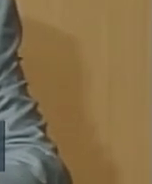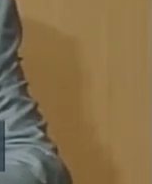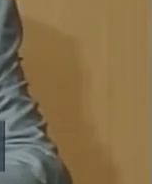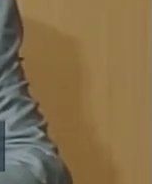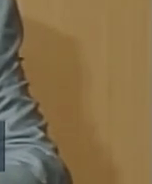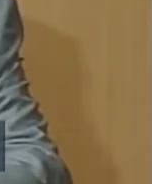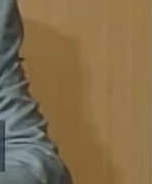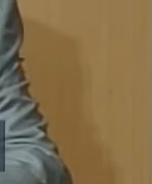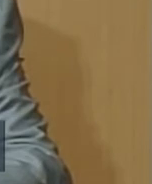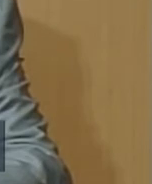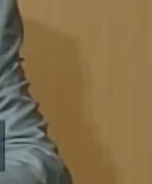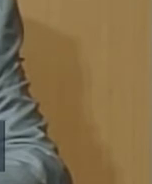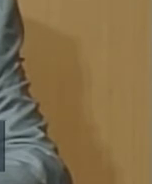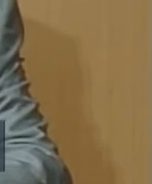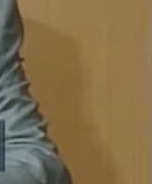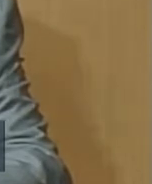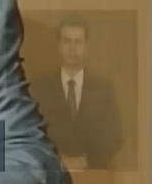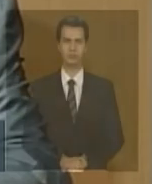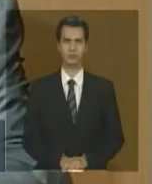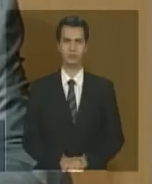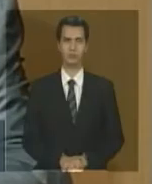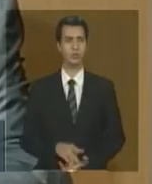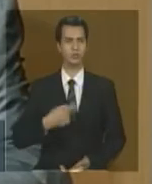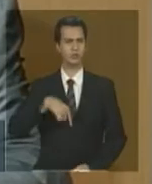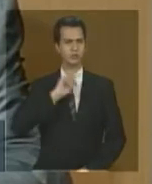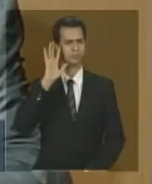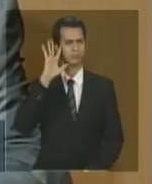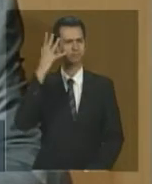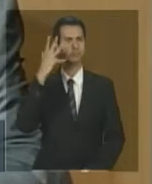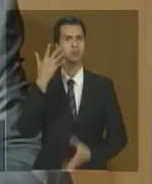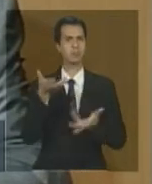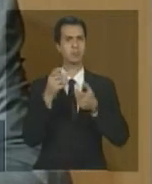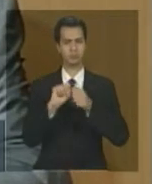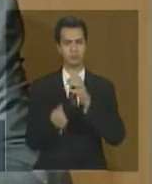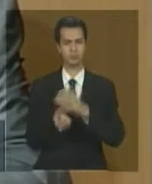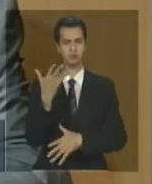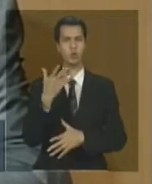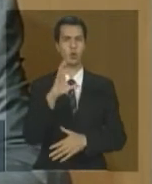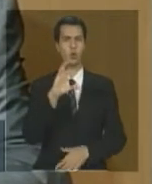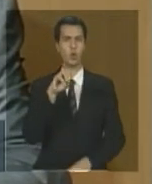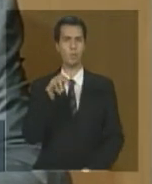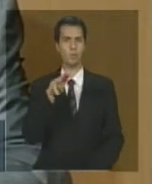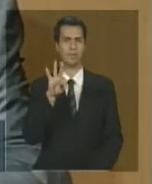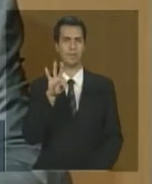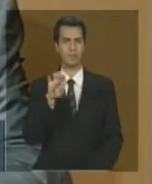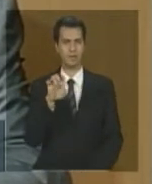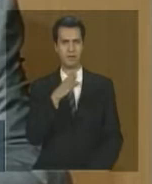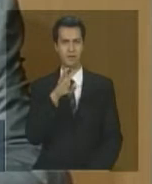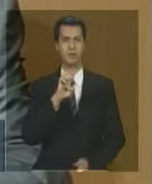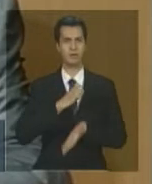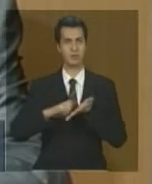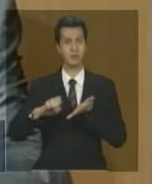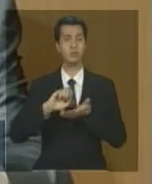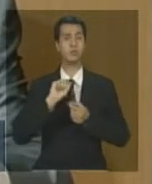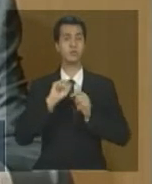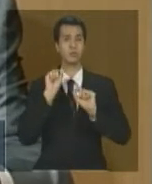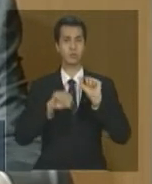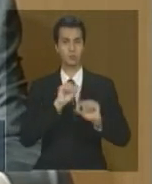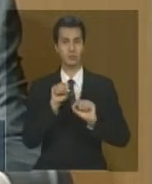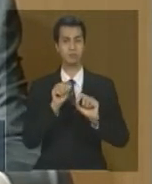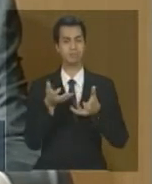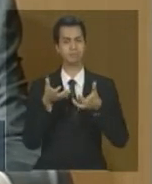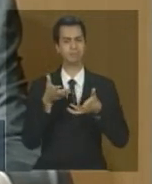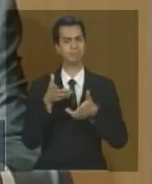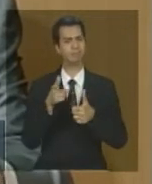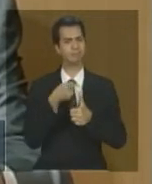Resolveu instituir o comitê executivo, ele visava preferencialmente o